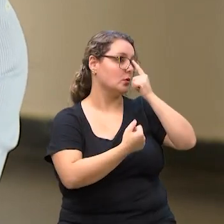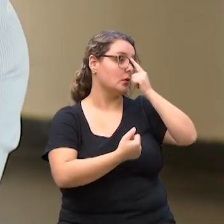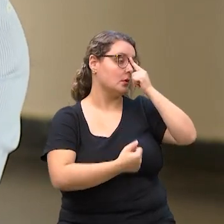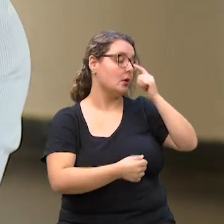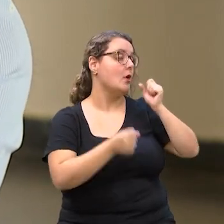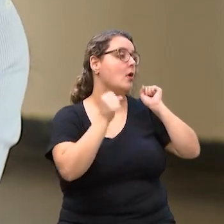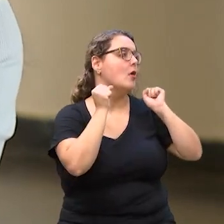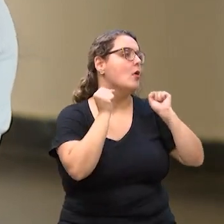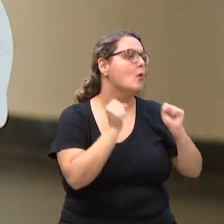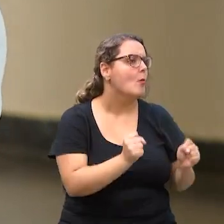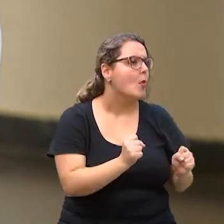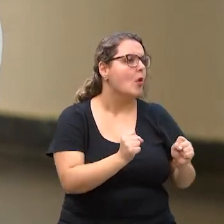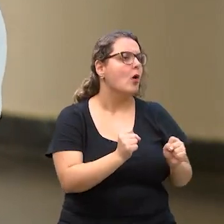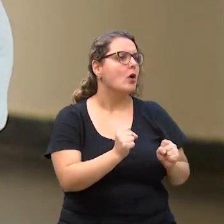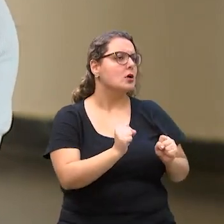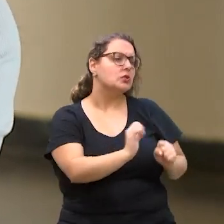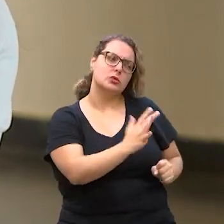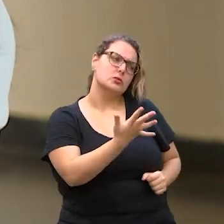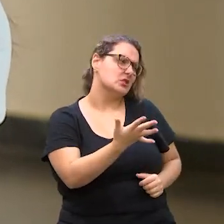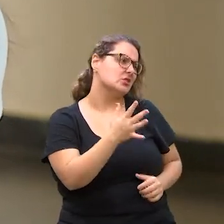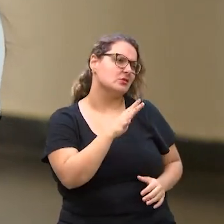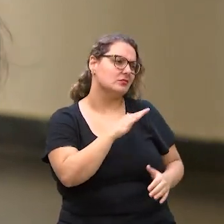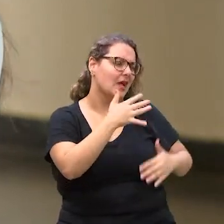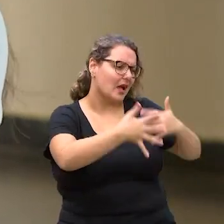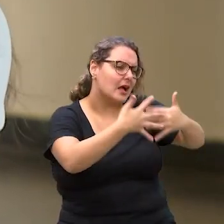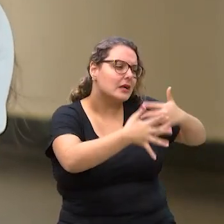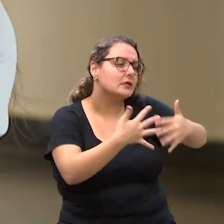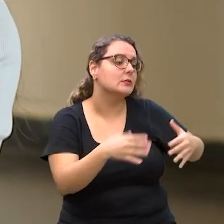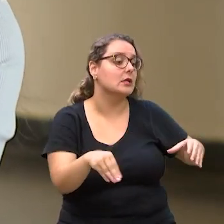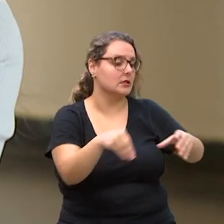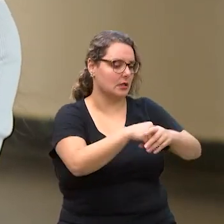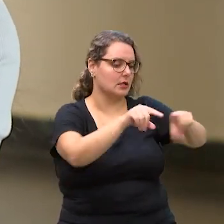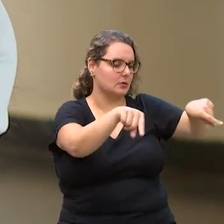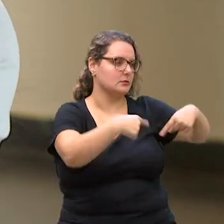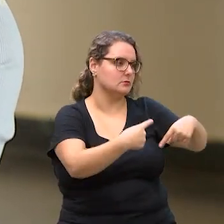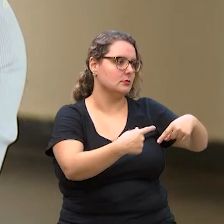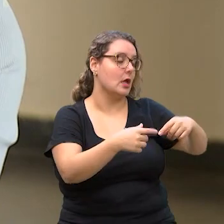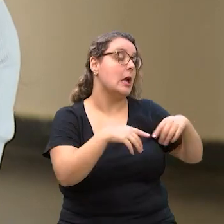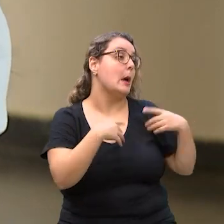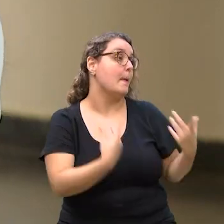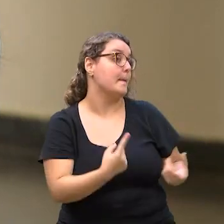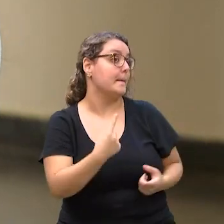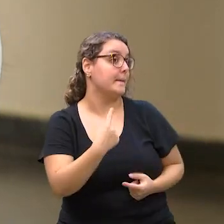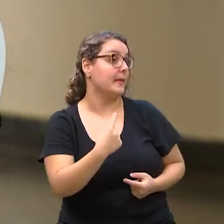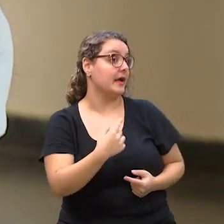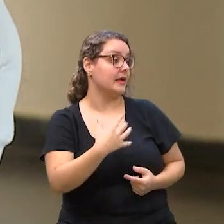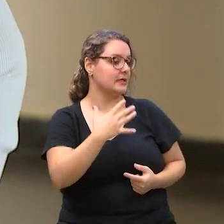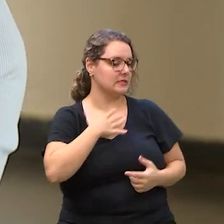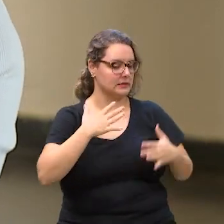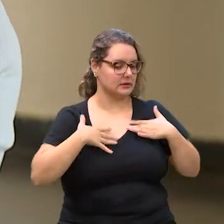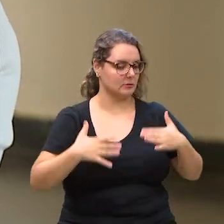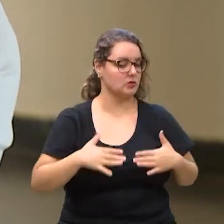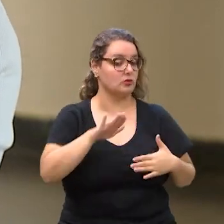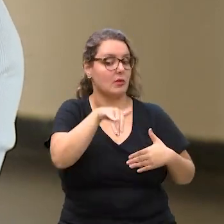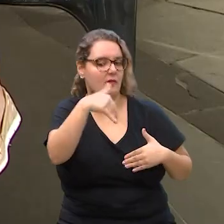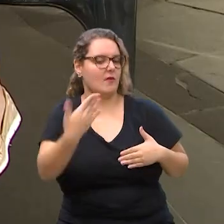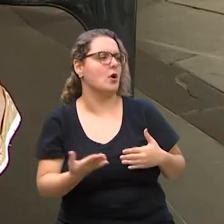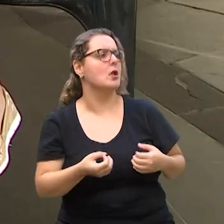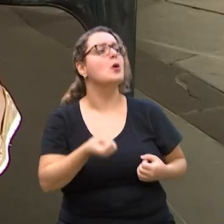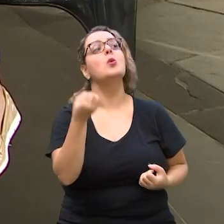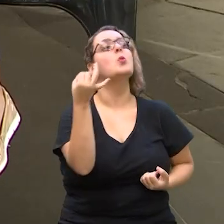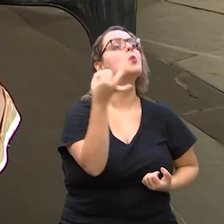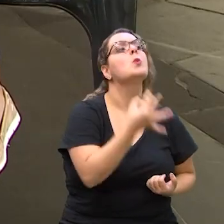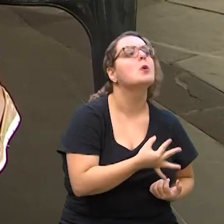Então, pode ser que não esteja afetando o desempenho dele, mas de alguma forma isso está afetando a imagem. Então, quanto isso vai refletir